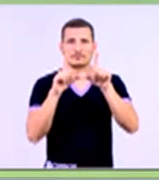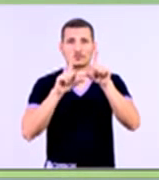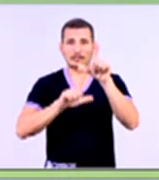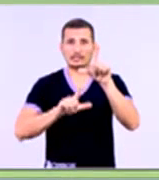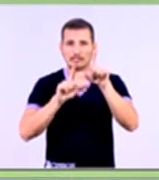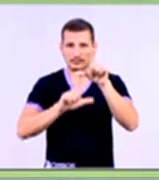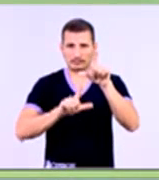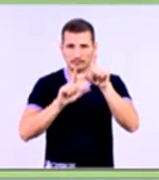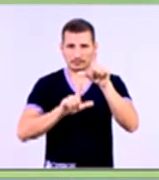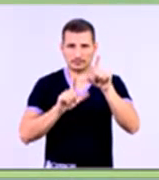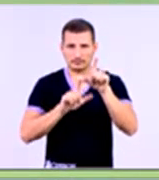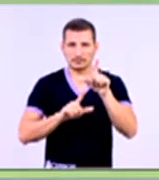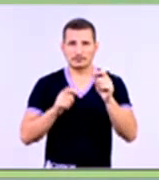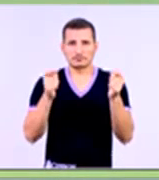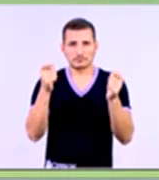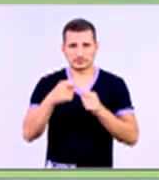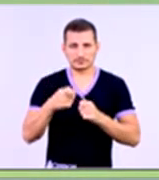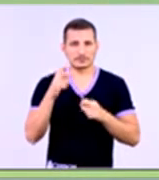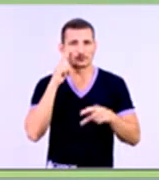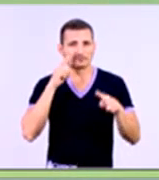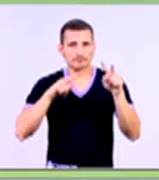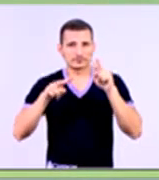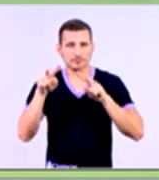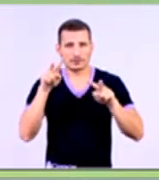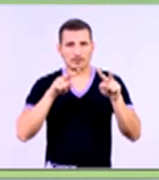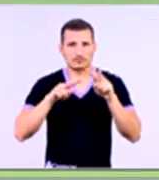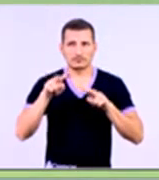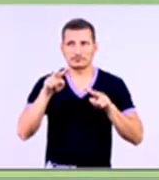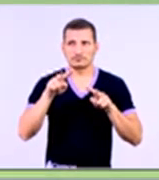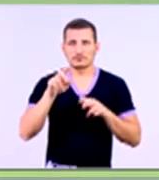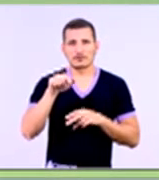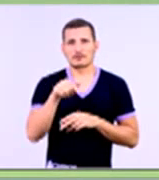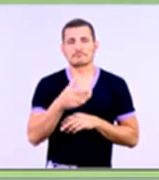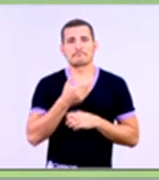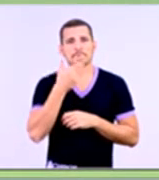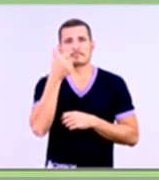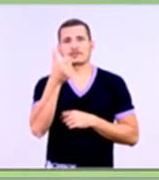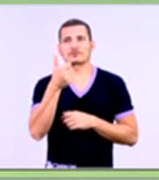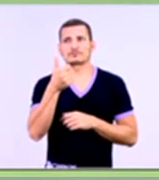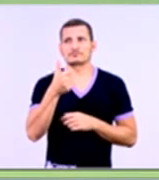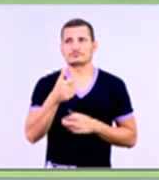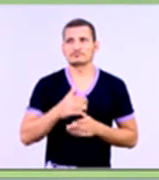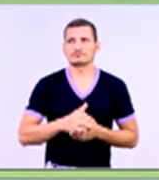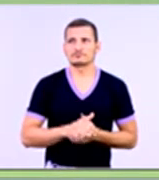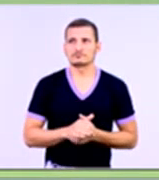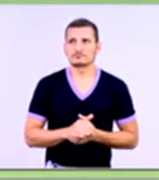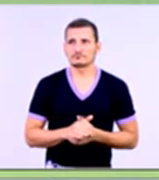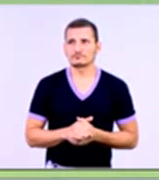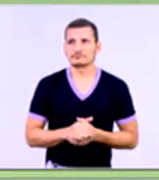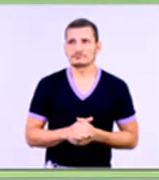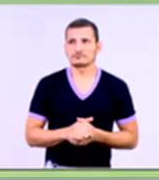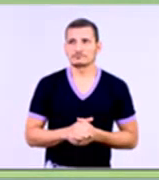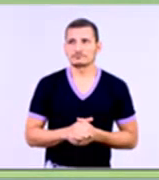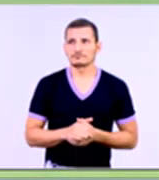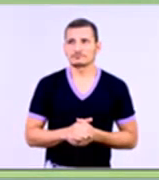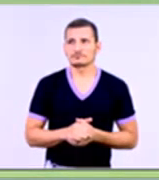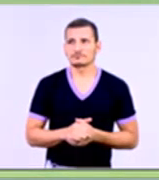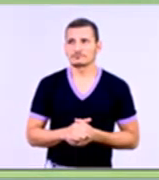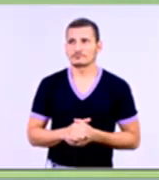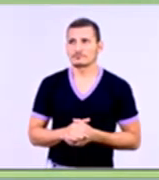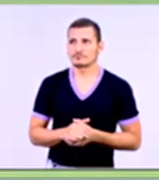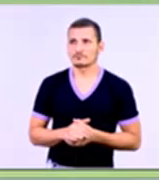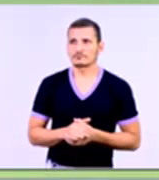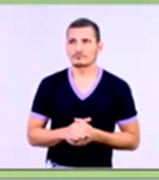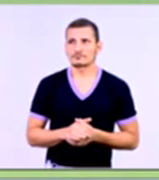as possibilidades de recurso visual que vocês ganham são muito grandes. E eles são simplesmente